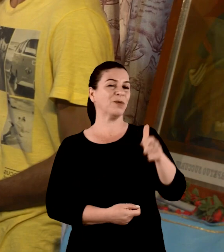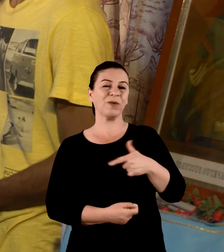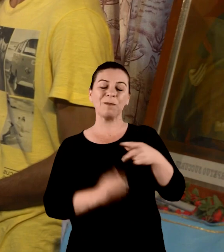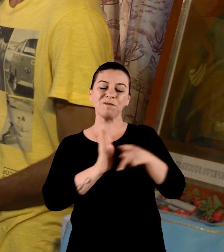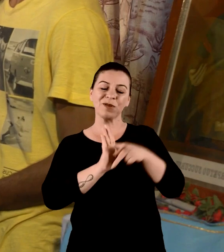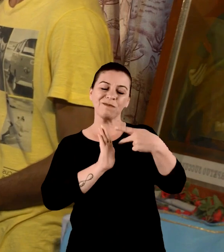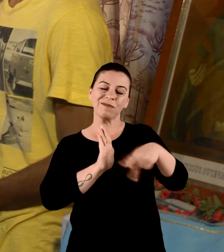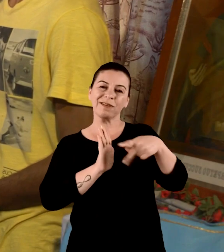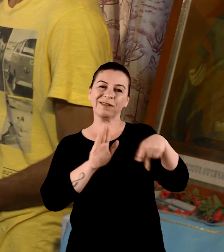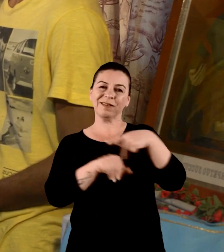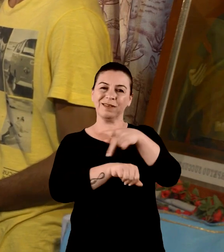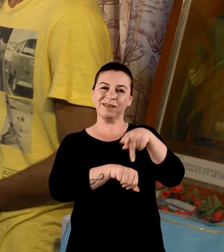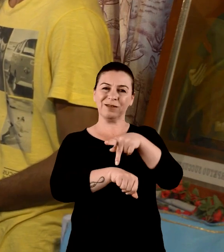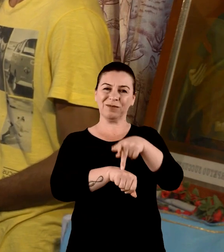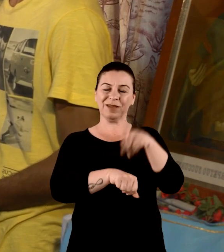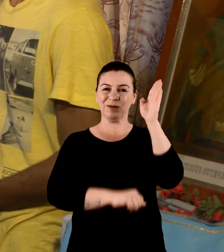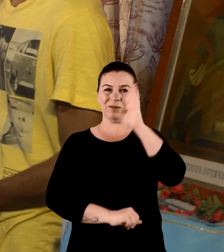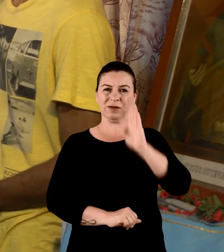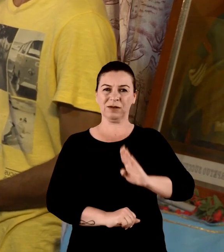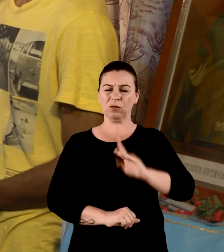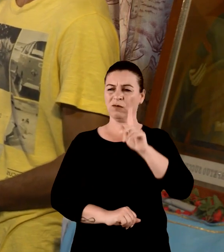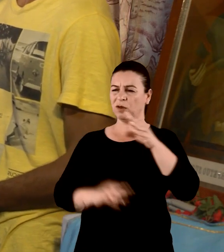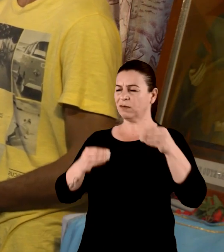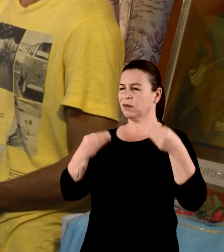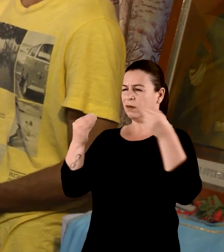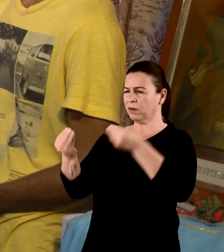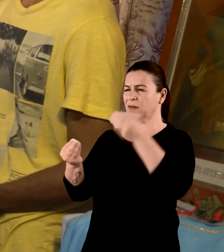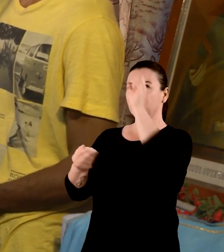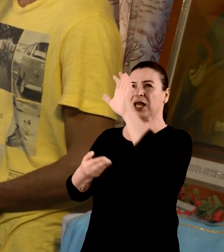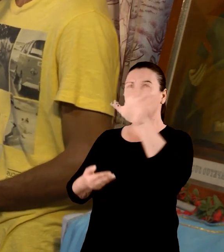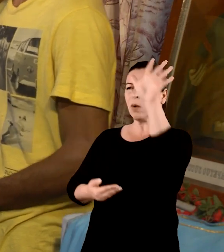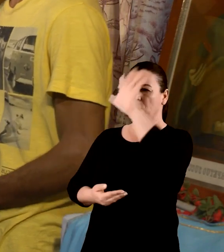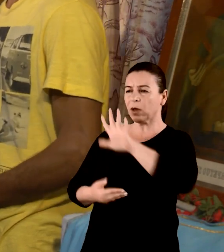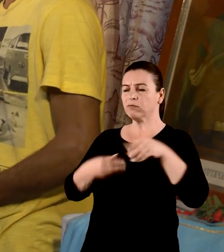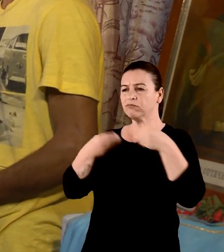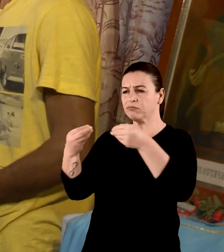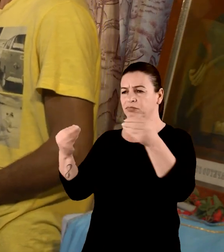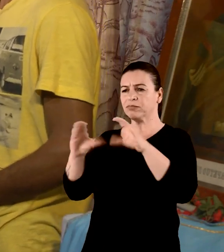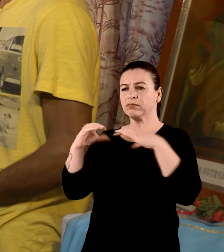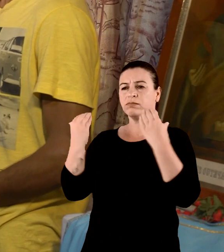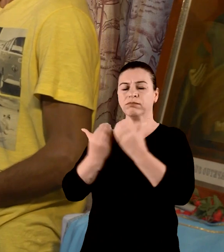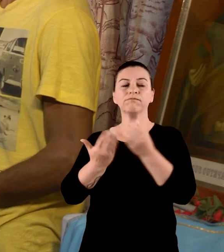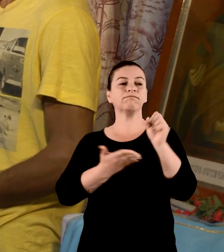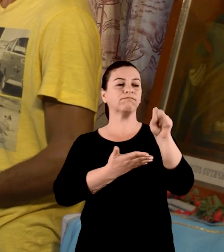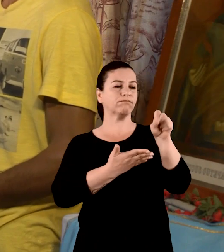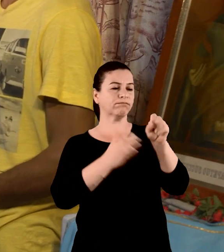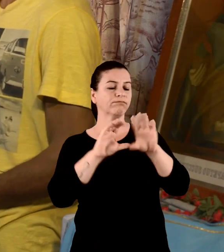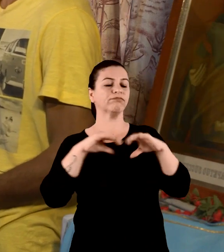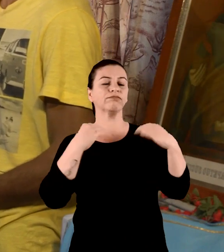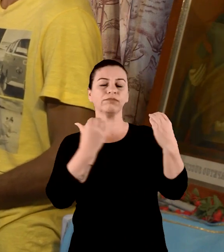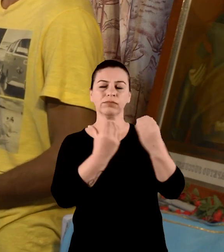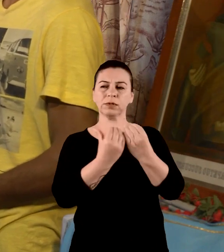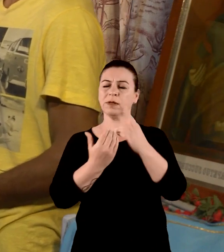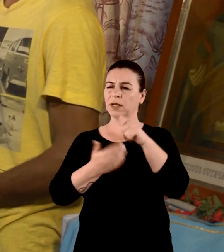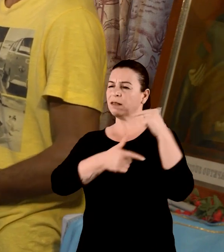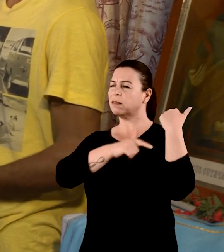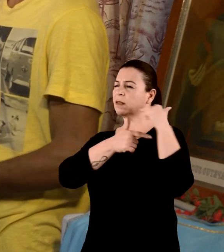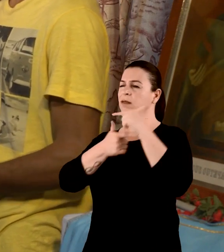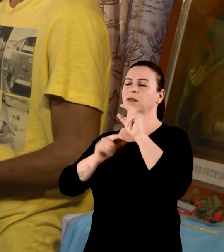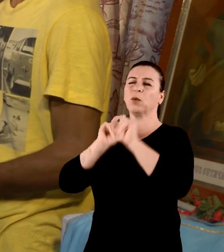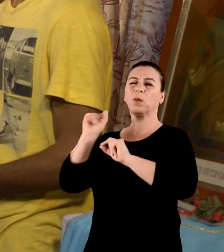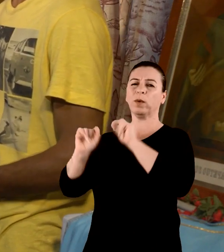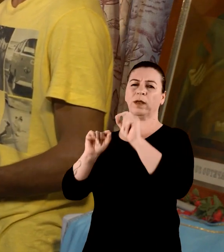são comuns na devoção do povo brasileiro. Que foram trazidas da Europa e que estão nas comunidades. Estão nas comunidades. Estão nas comunidades. Estão.